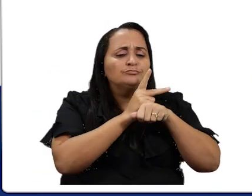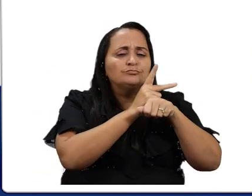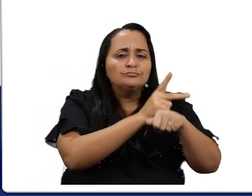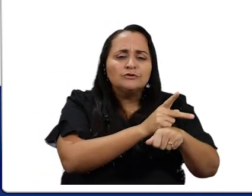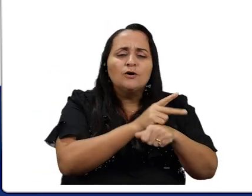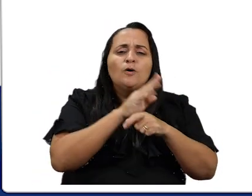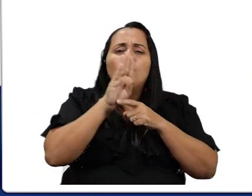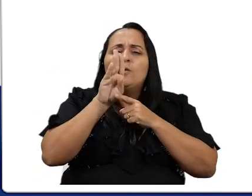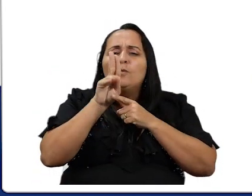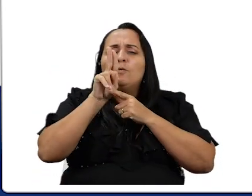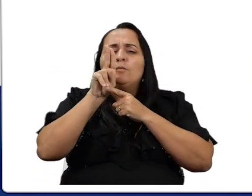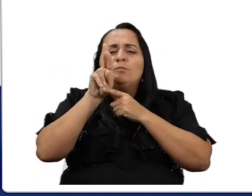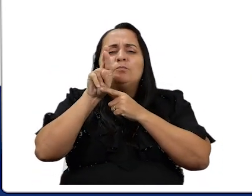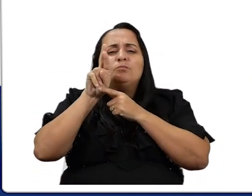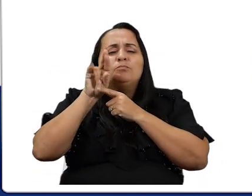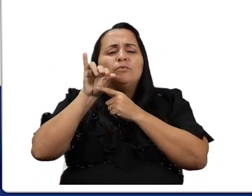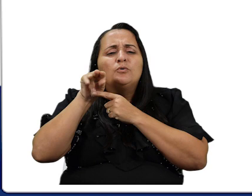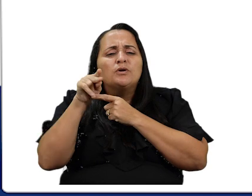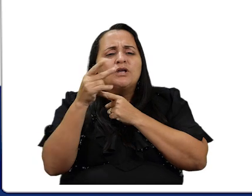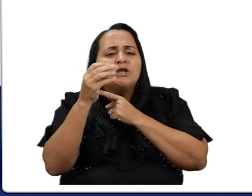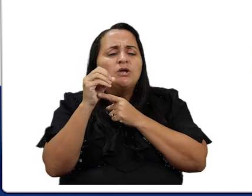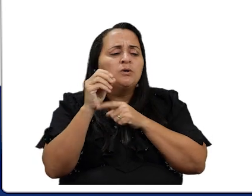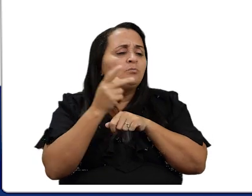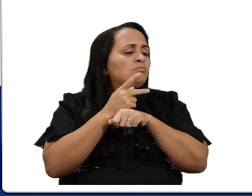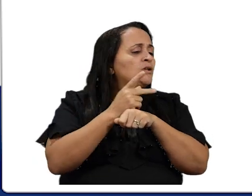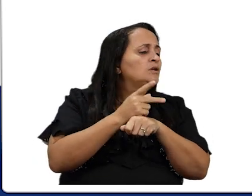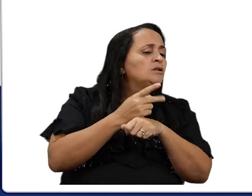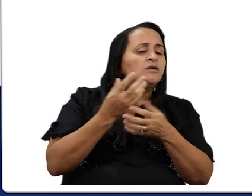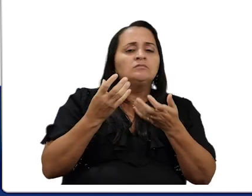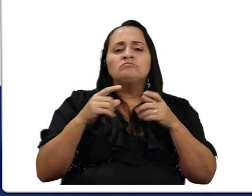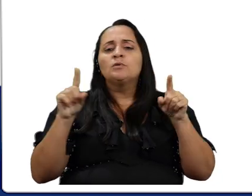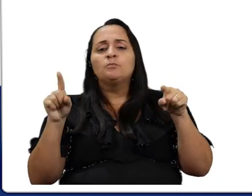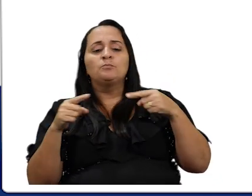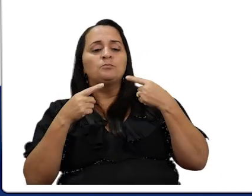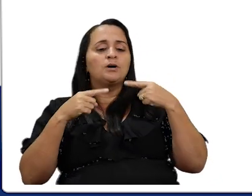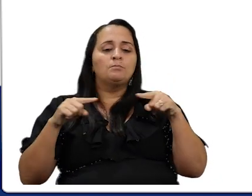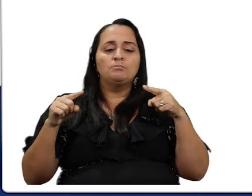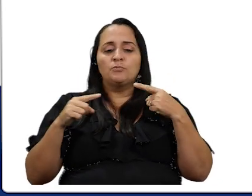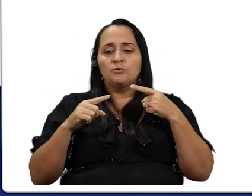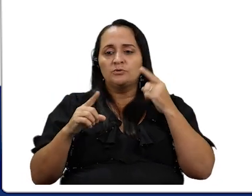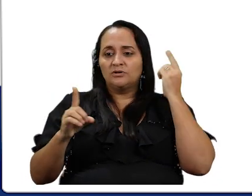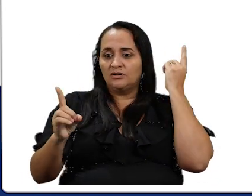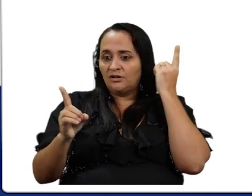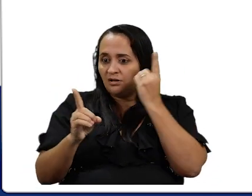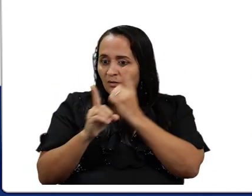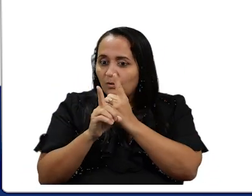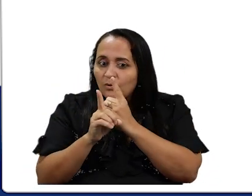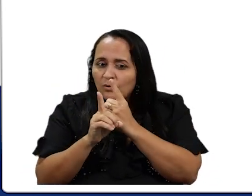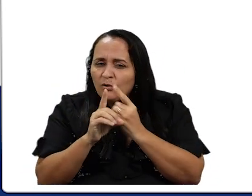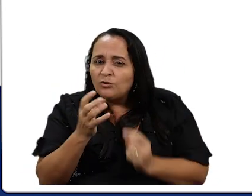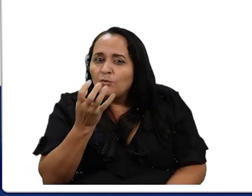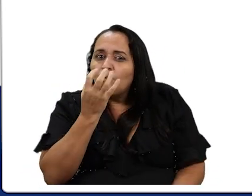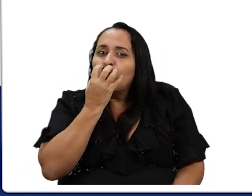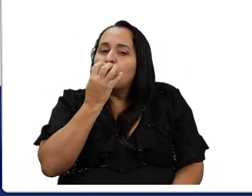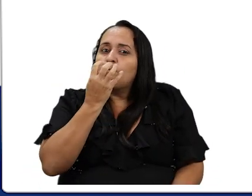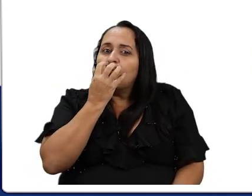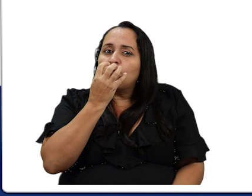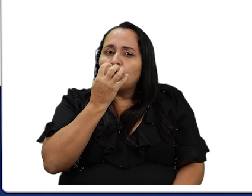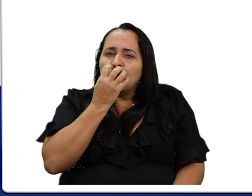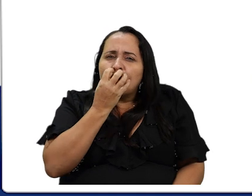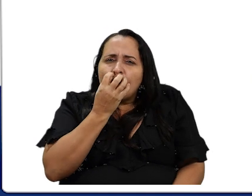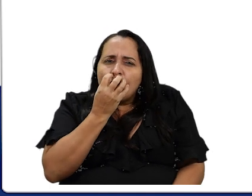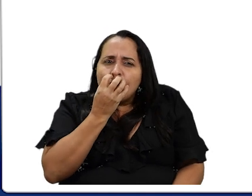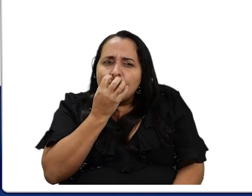uma banda de música. Já a caminho, encontrou um cão de caça esmorecido